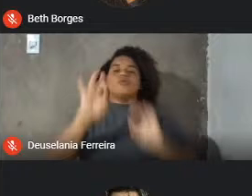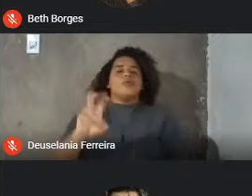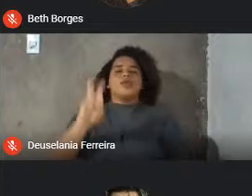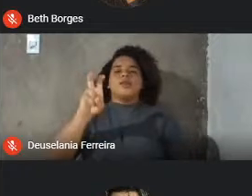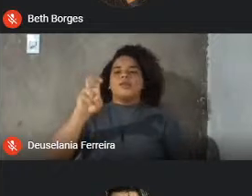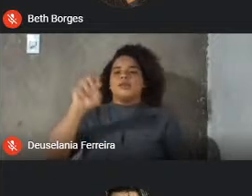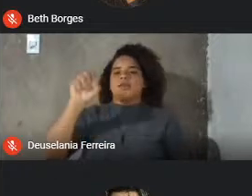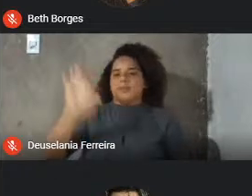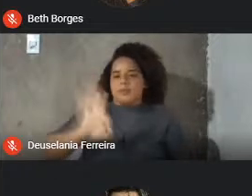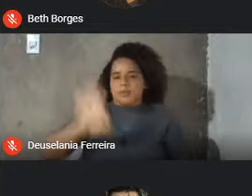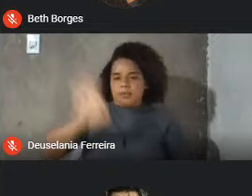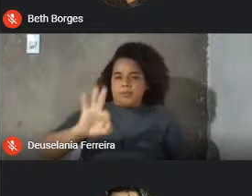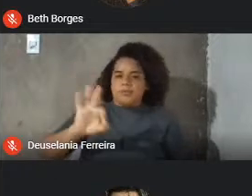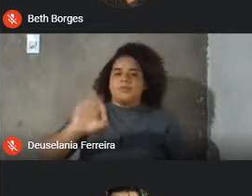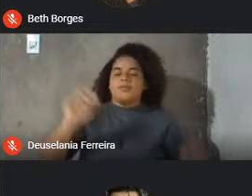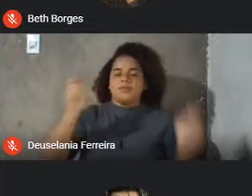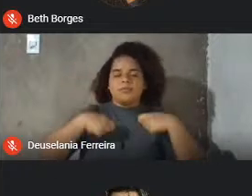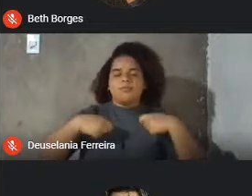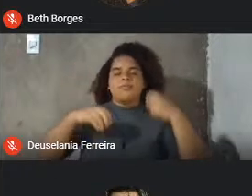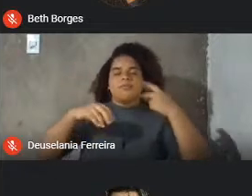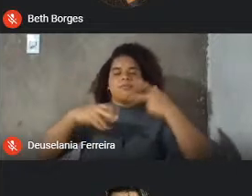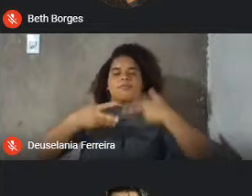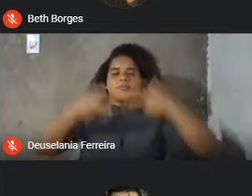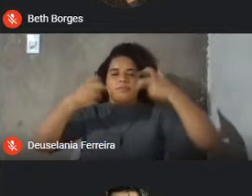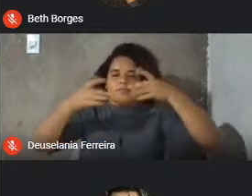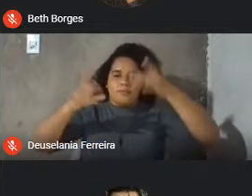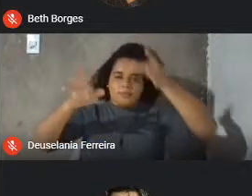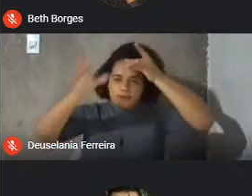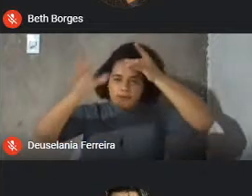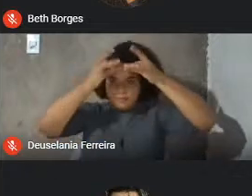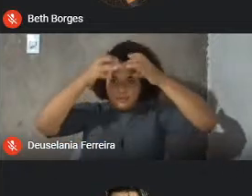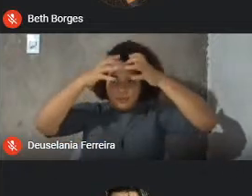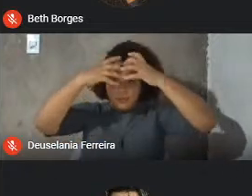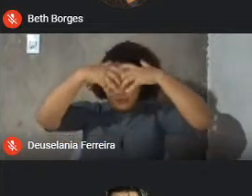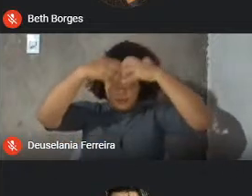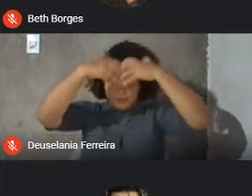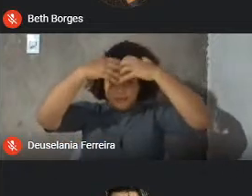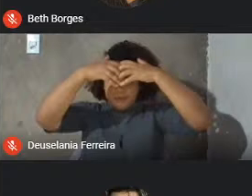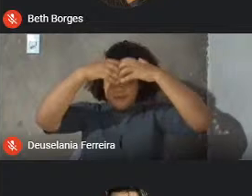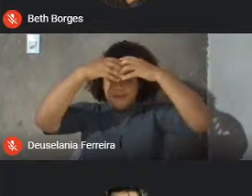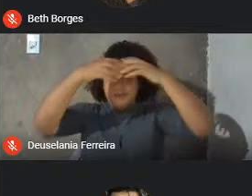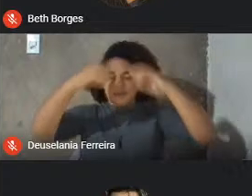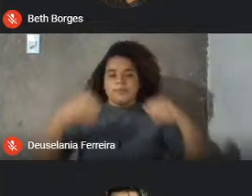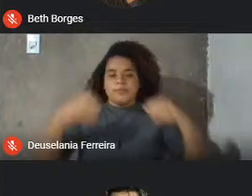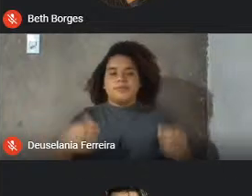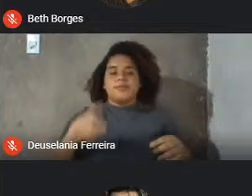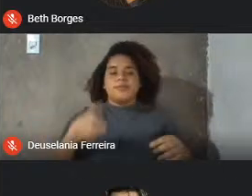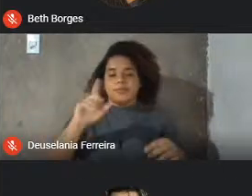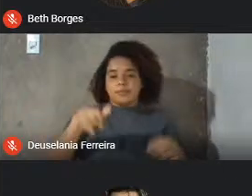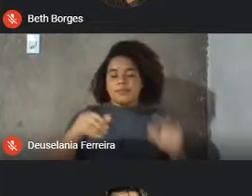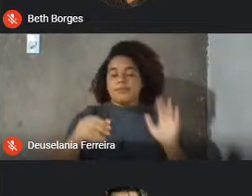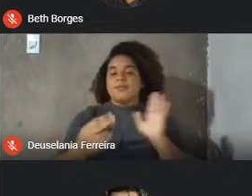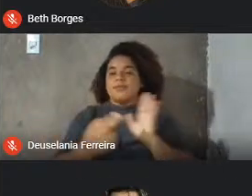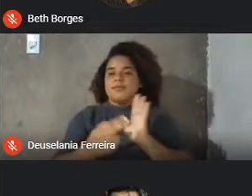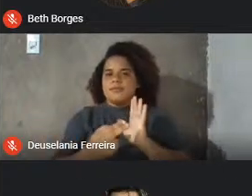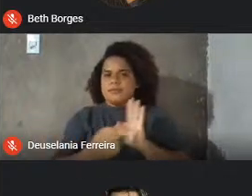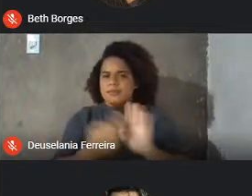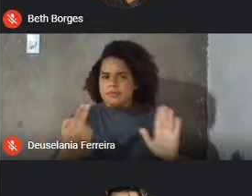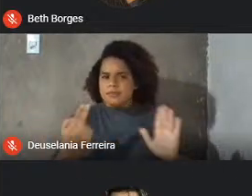5% vem à consciência, tá? Palavra do Isqueiredo,